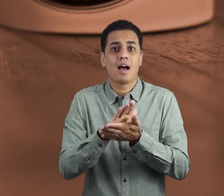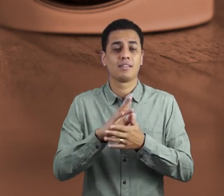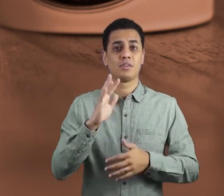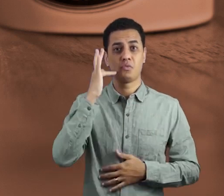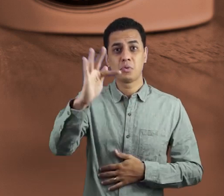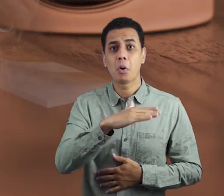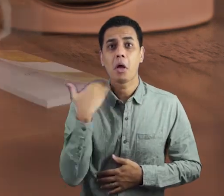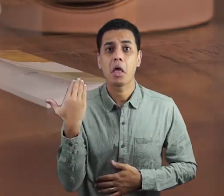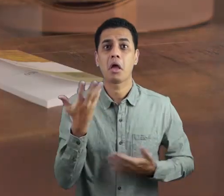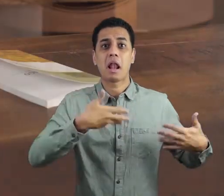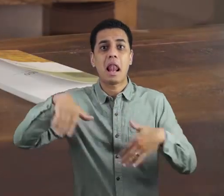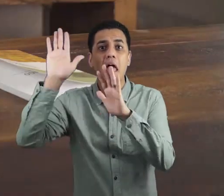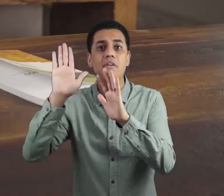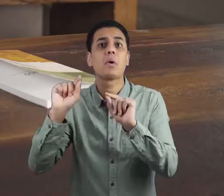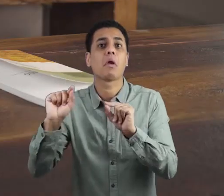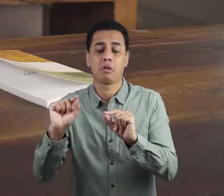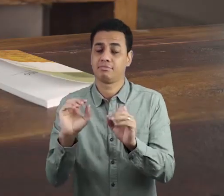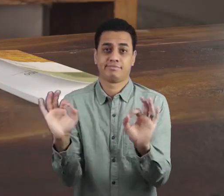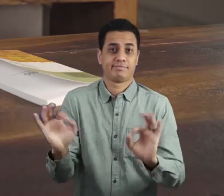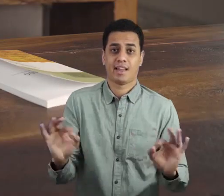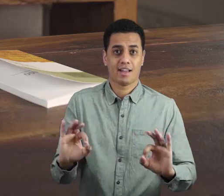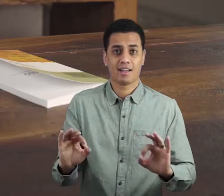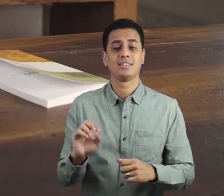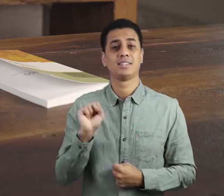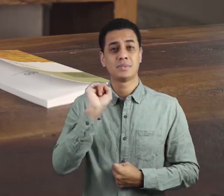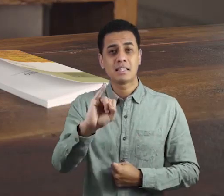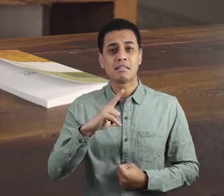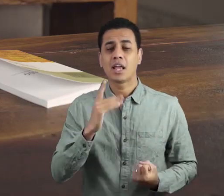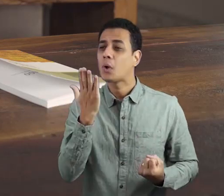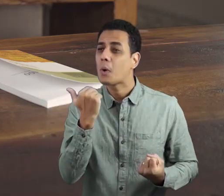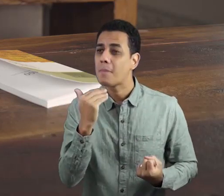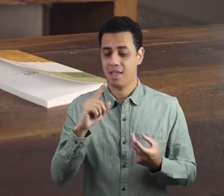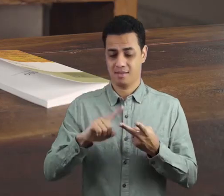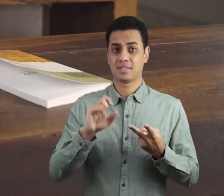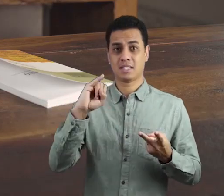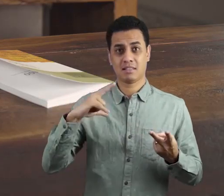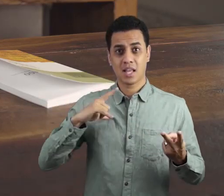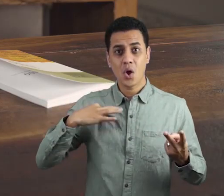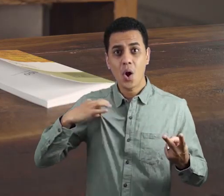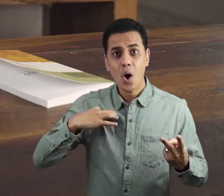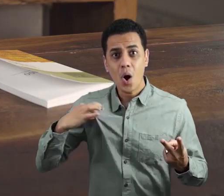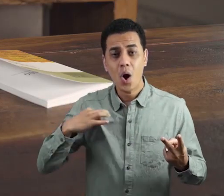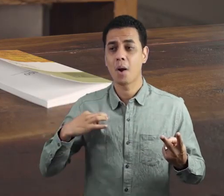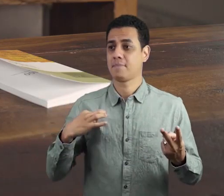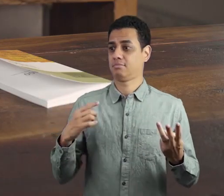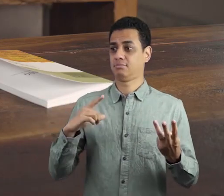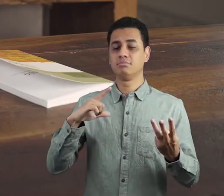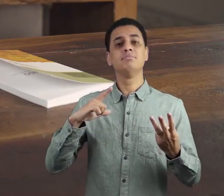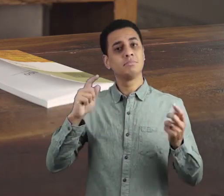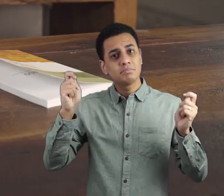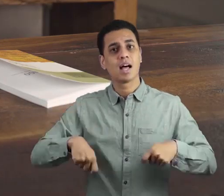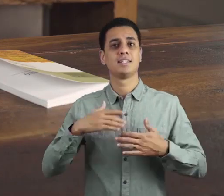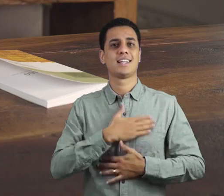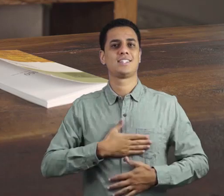isso satisfeitos. E aí parece um grande contraste com a cultura do ter que vivemos, né? Porque a cultura que vivemos hoje